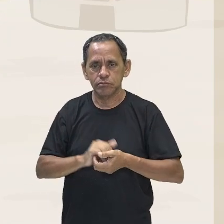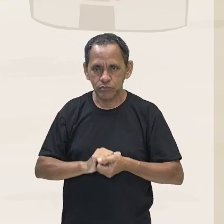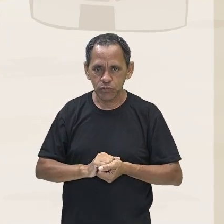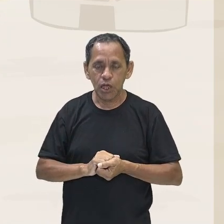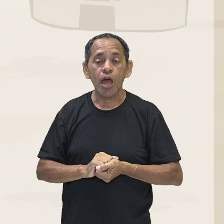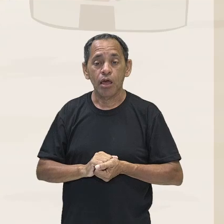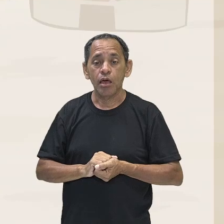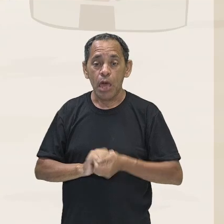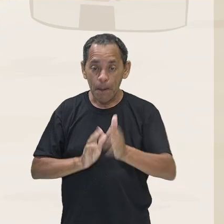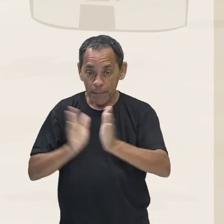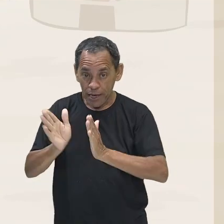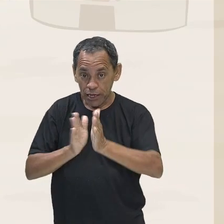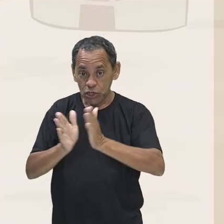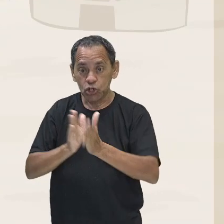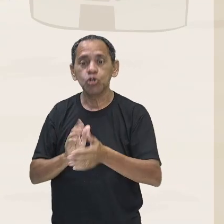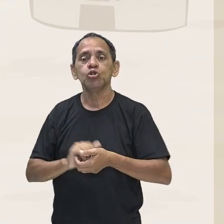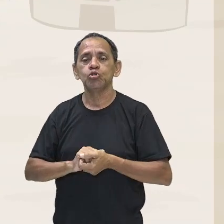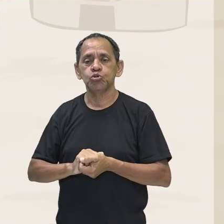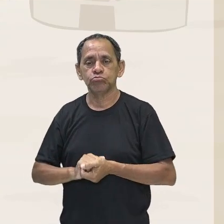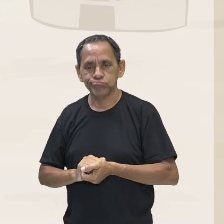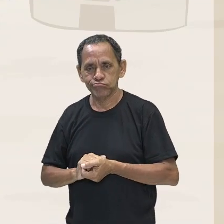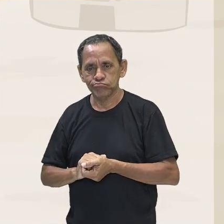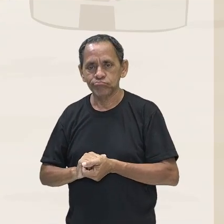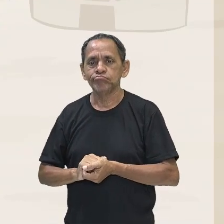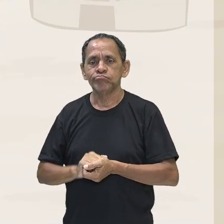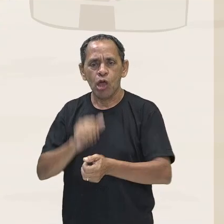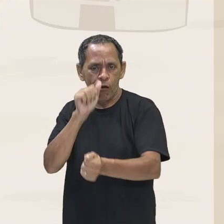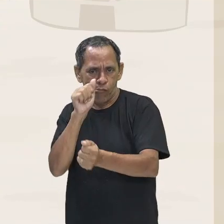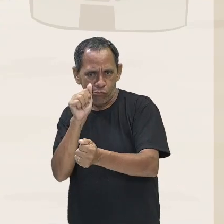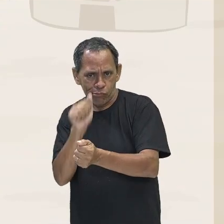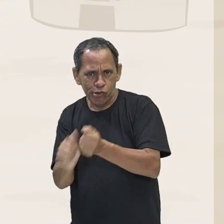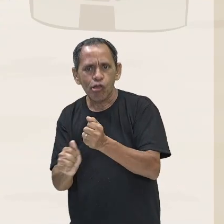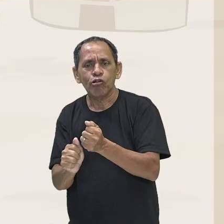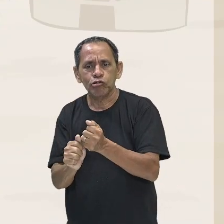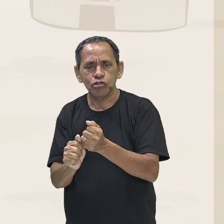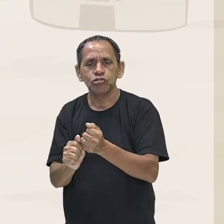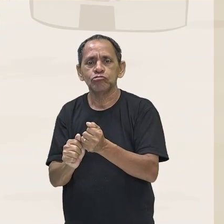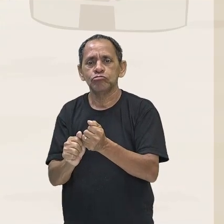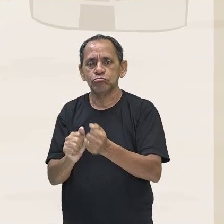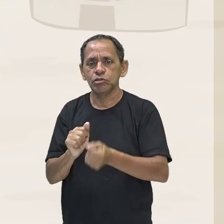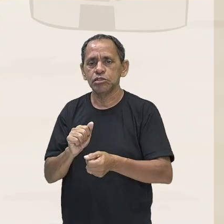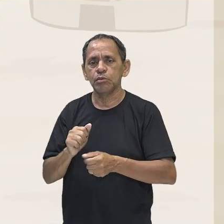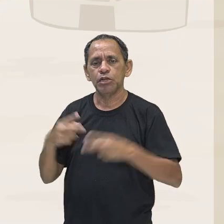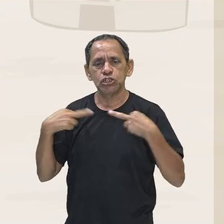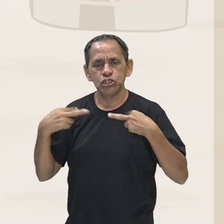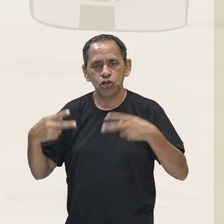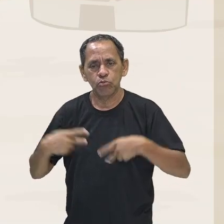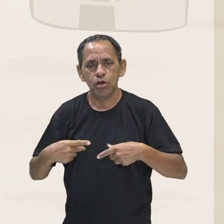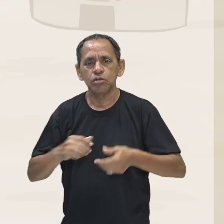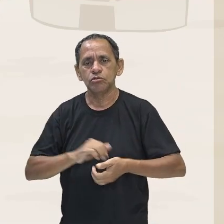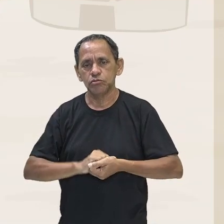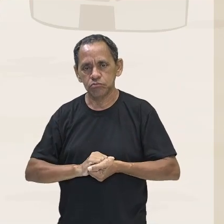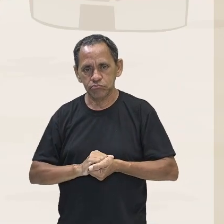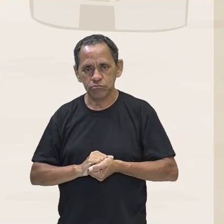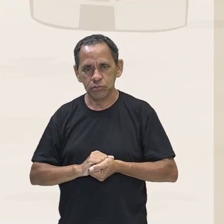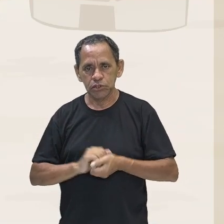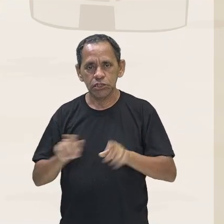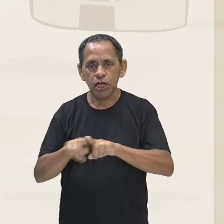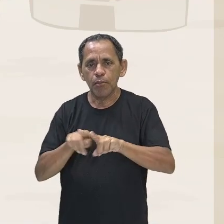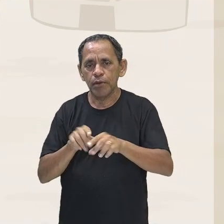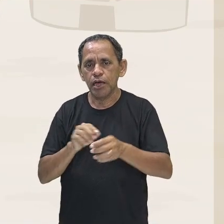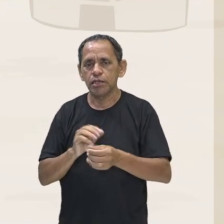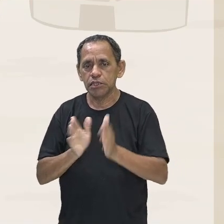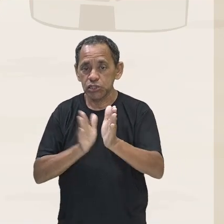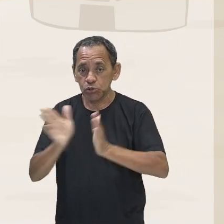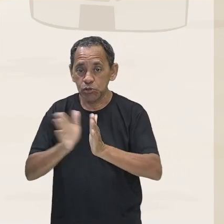paleolítico para o hominídeo do período neolítico, do ser humano do período neolítico. E a gente vai ver